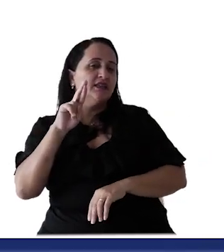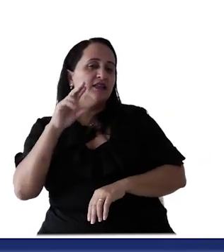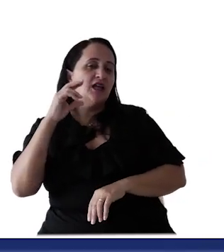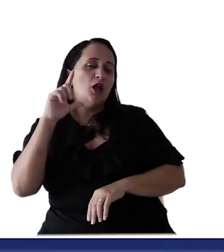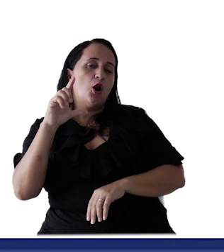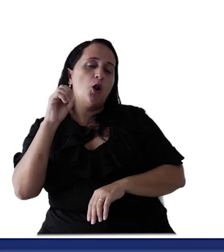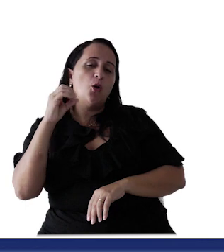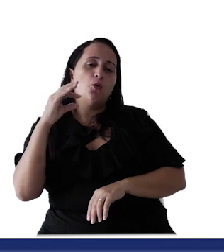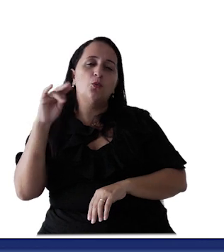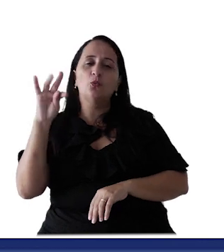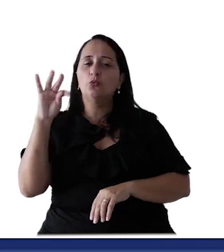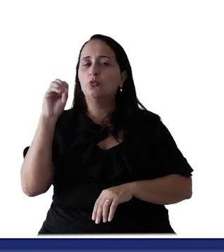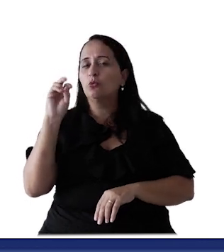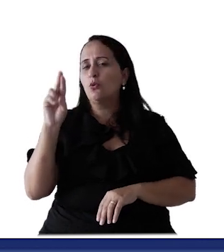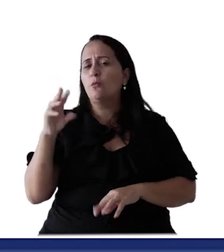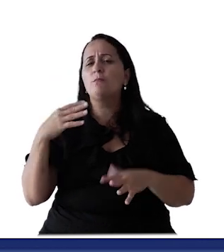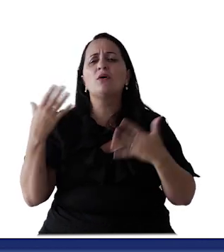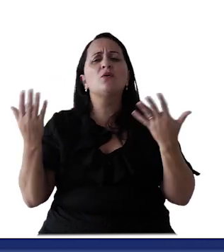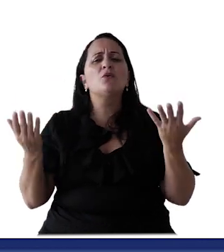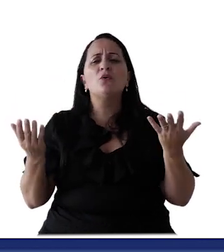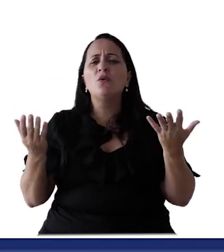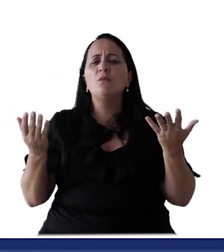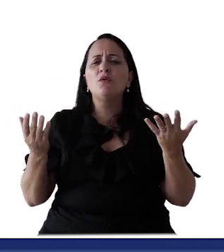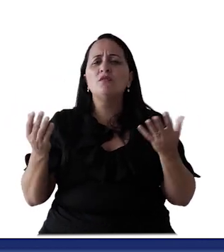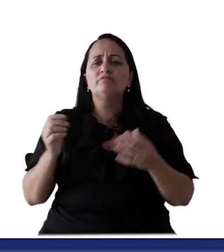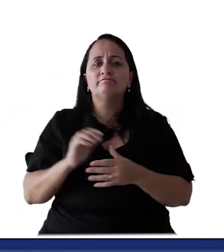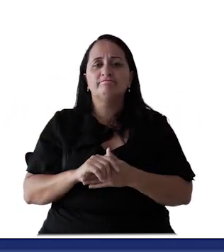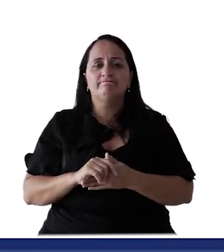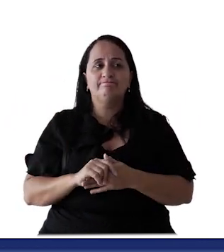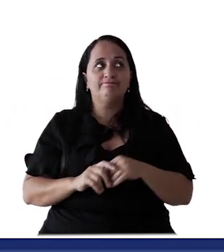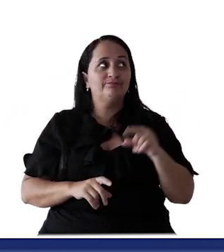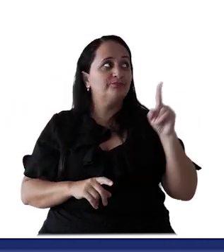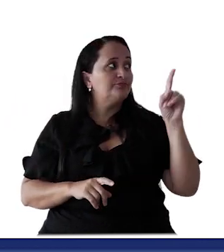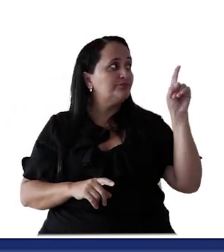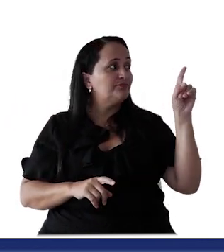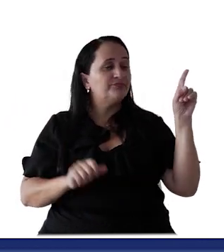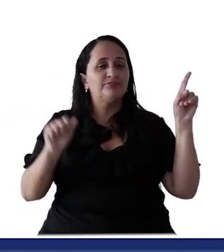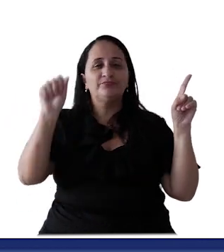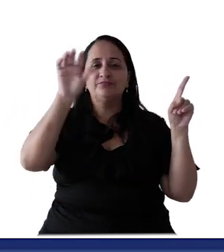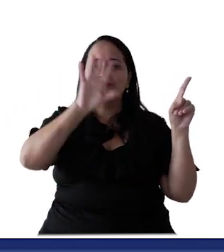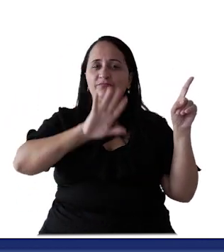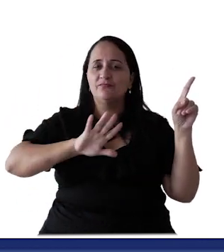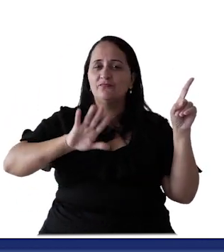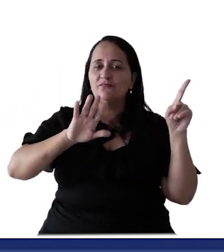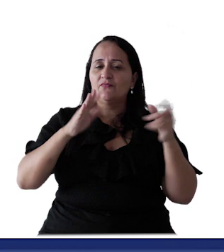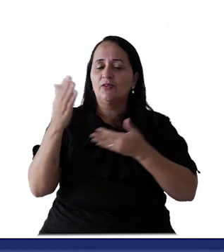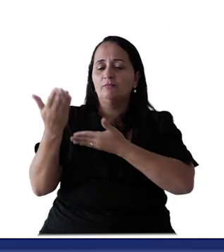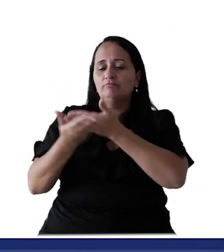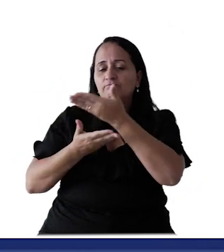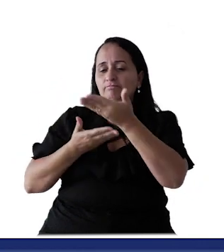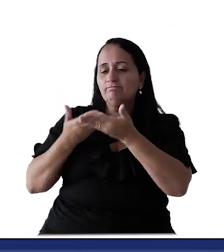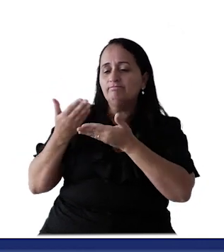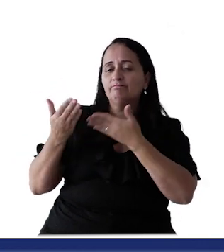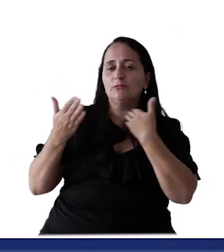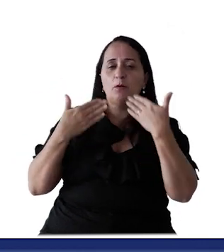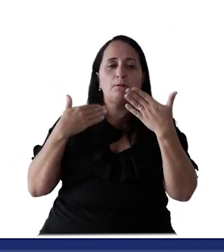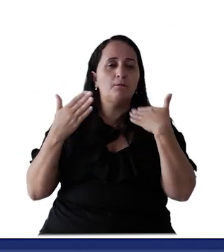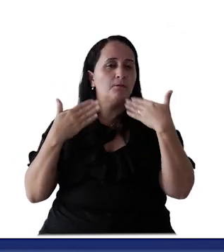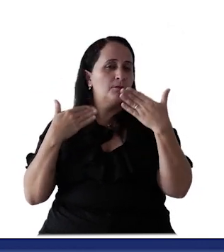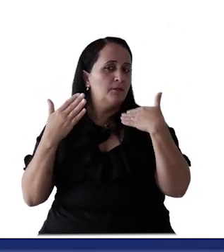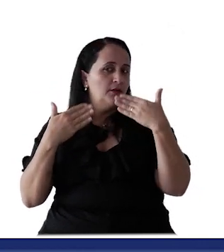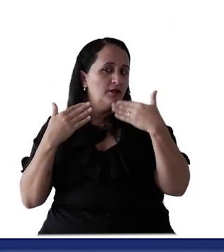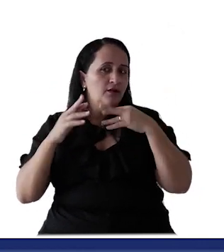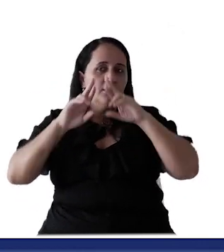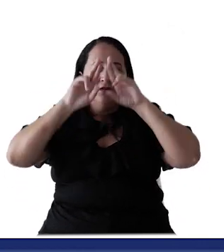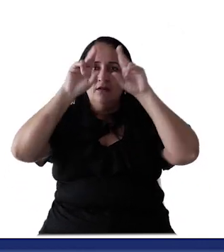situação comunicativa. Vamos pensar que é um diálogo respeitoso, ok? Temos